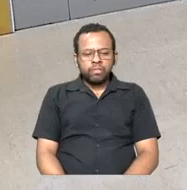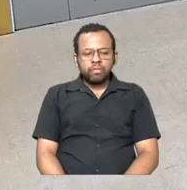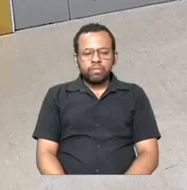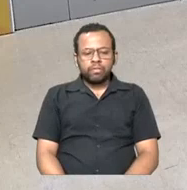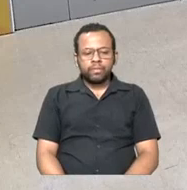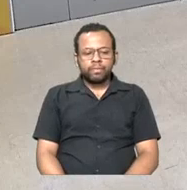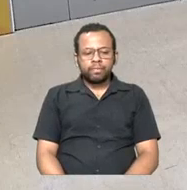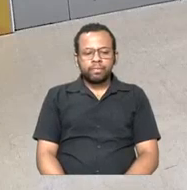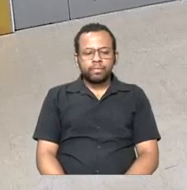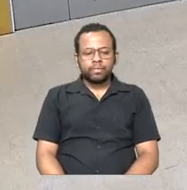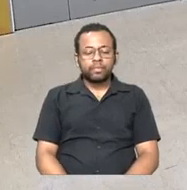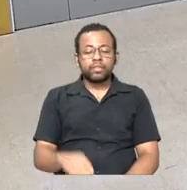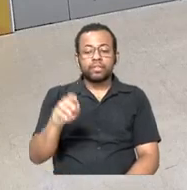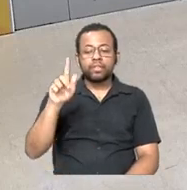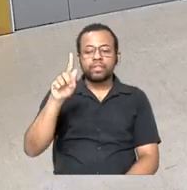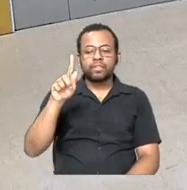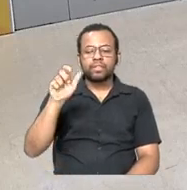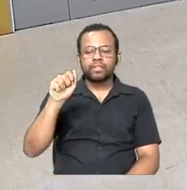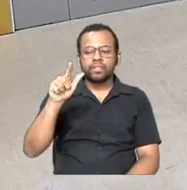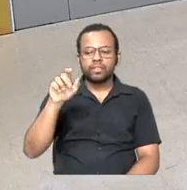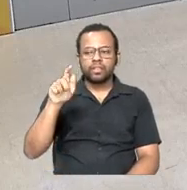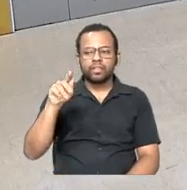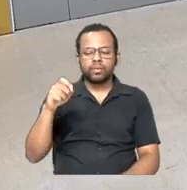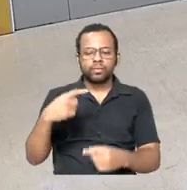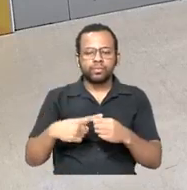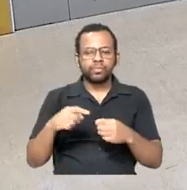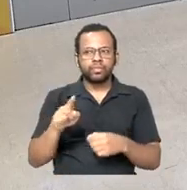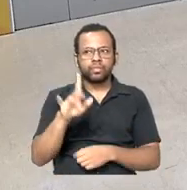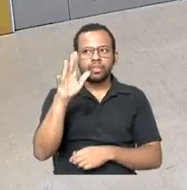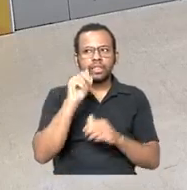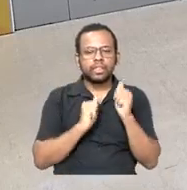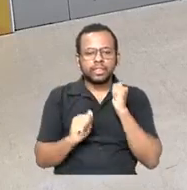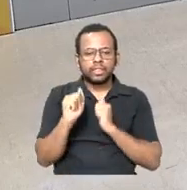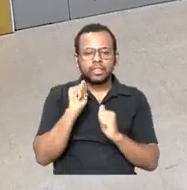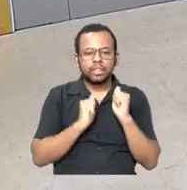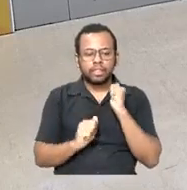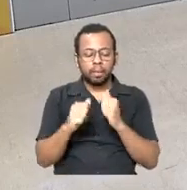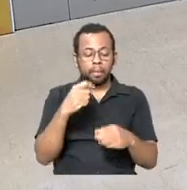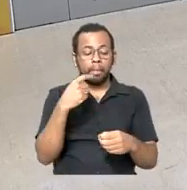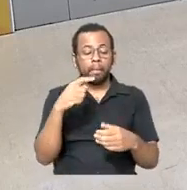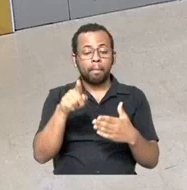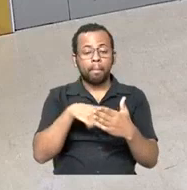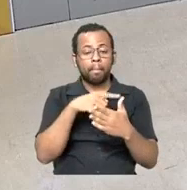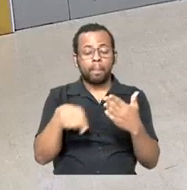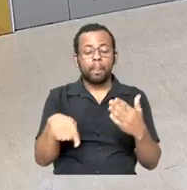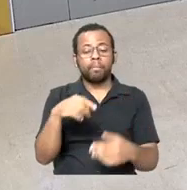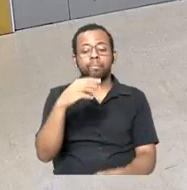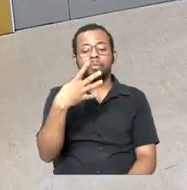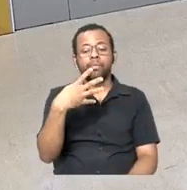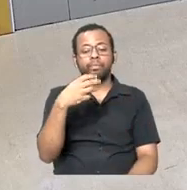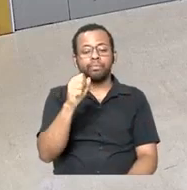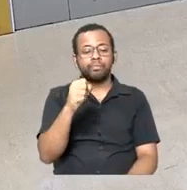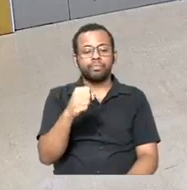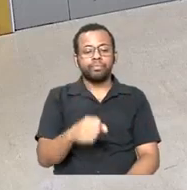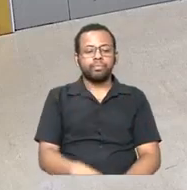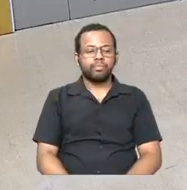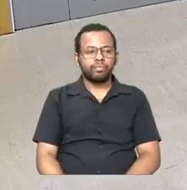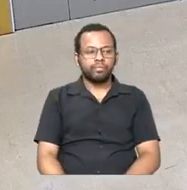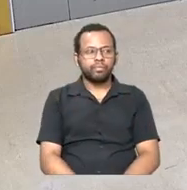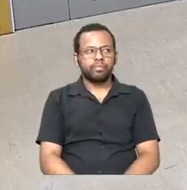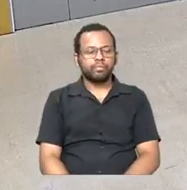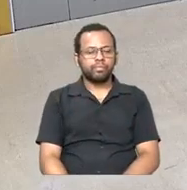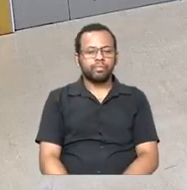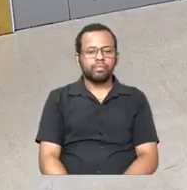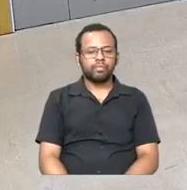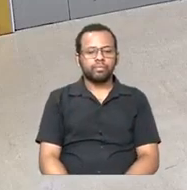Galego em Lagarto tá na expectativa marquei 48 48 48 subiu